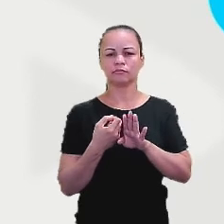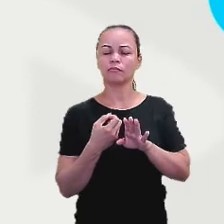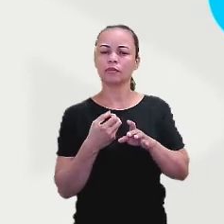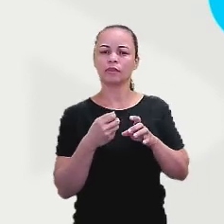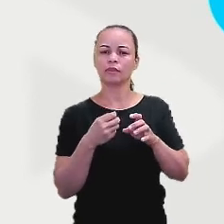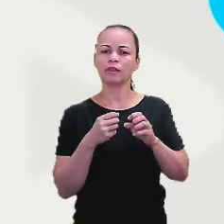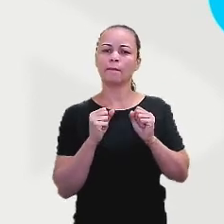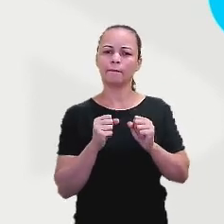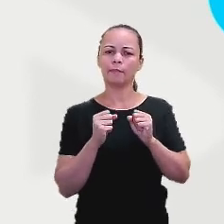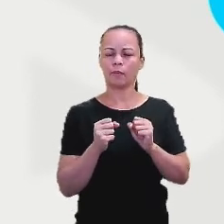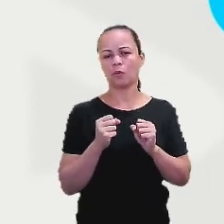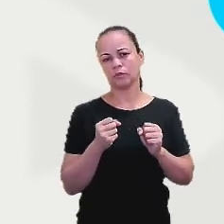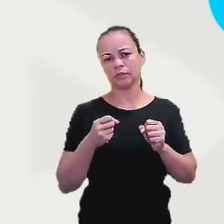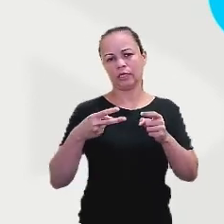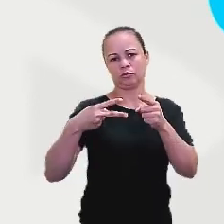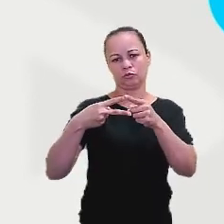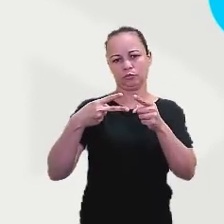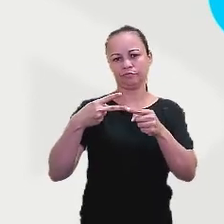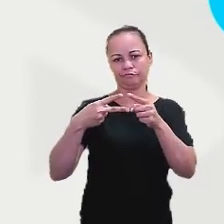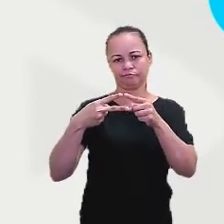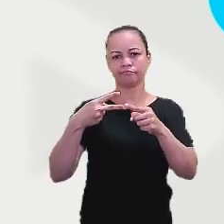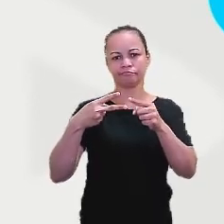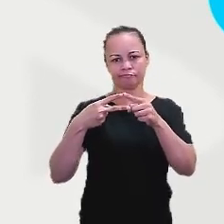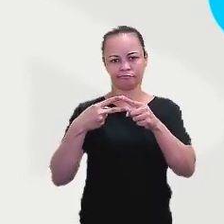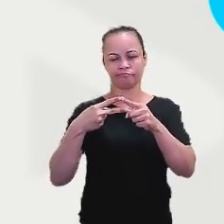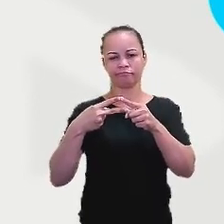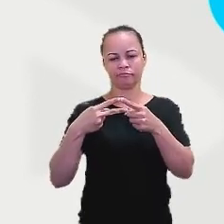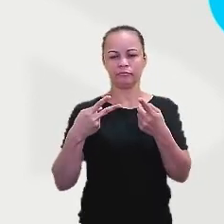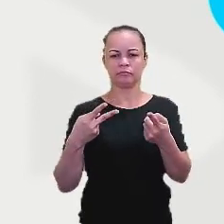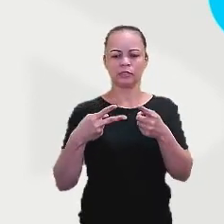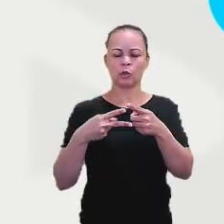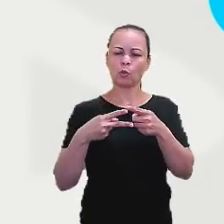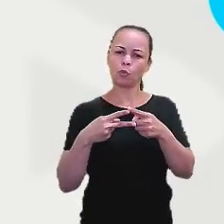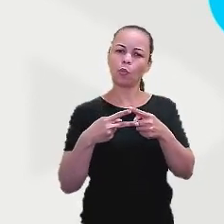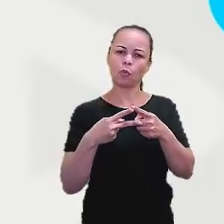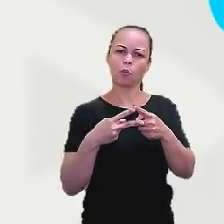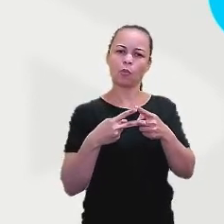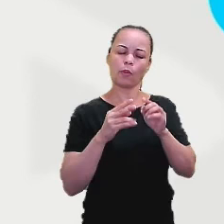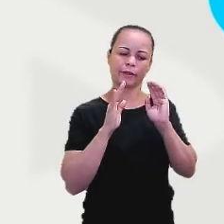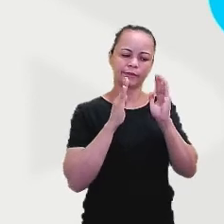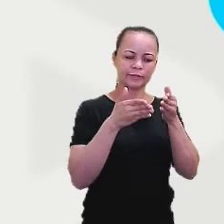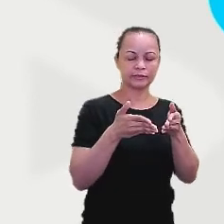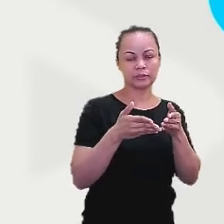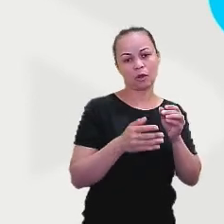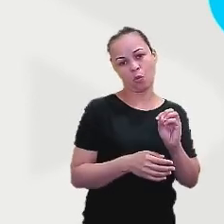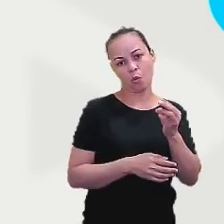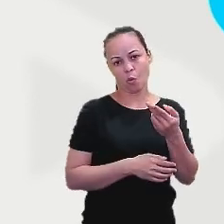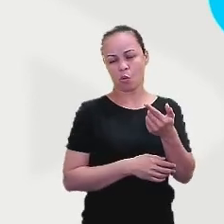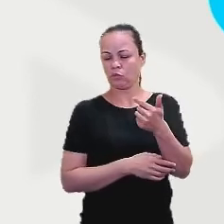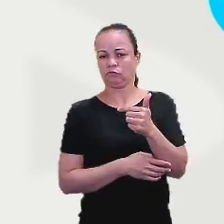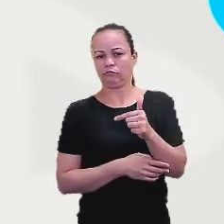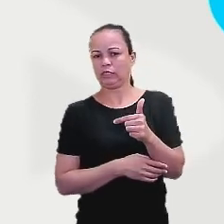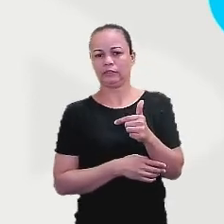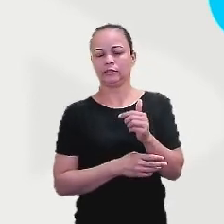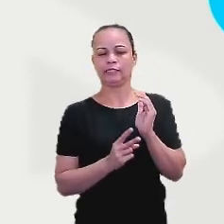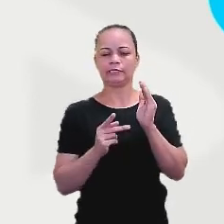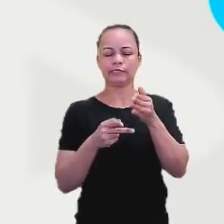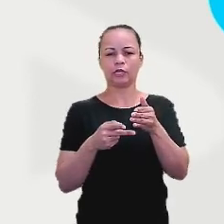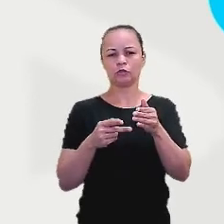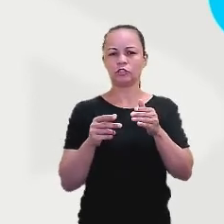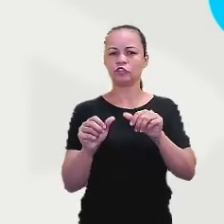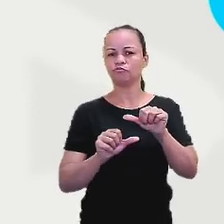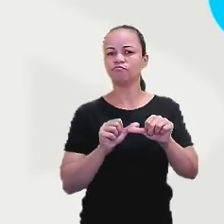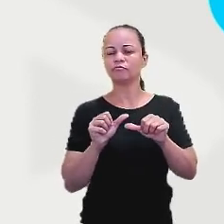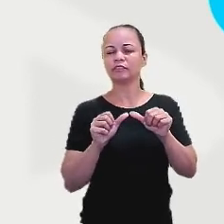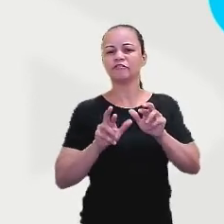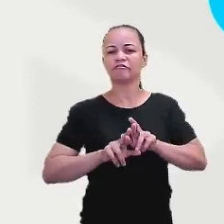pode ter um duplo sentido, com intenção ou sem intenção de gerar esse efeito de